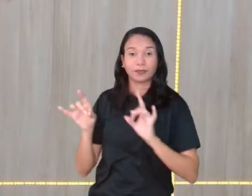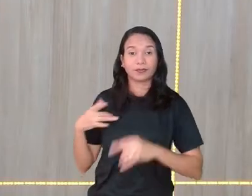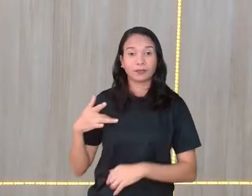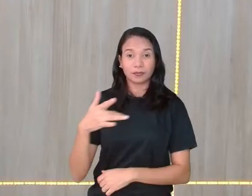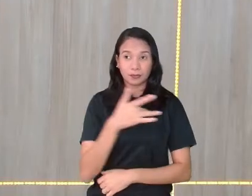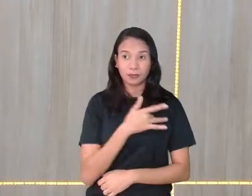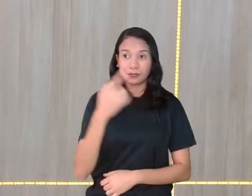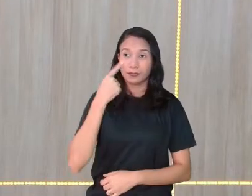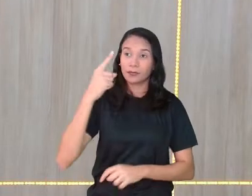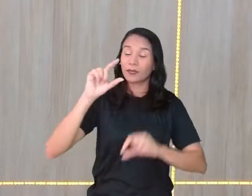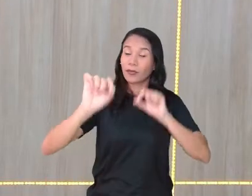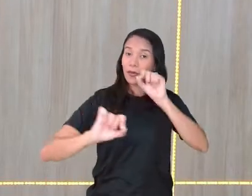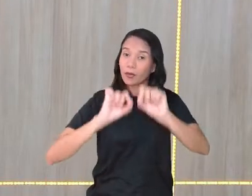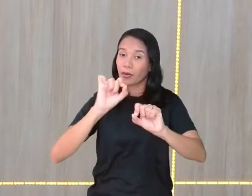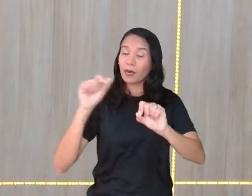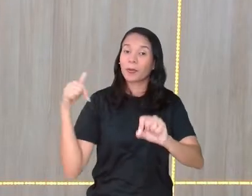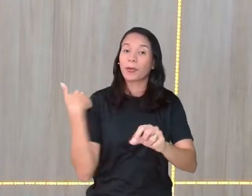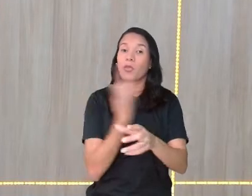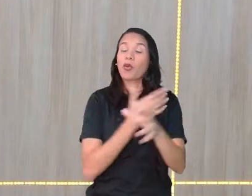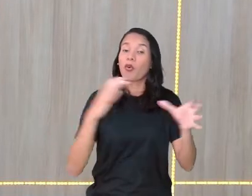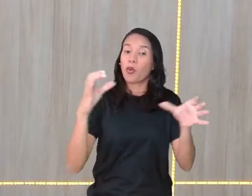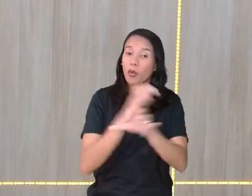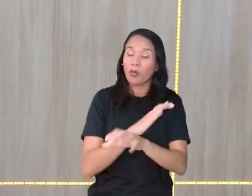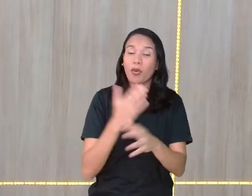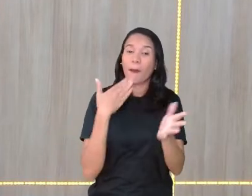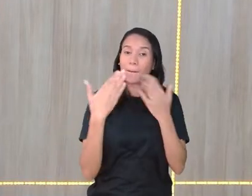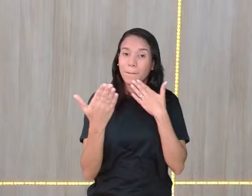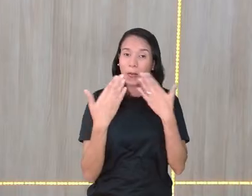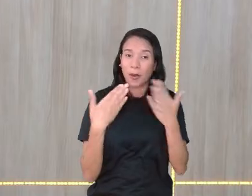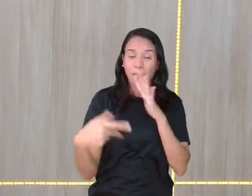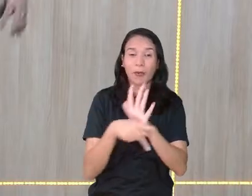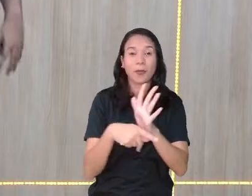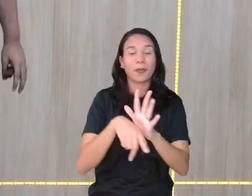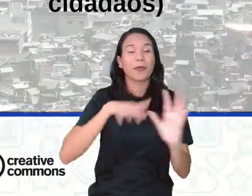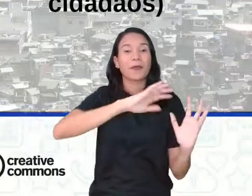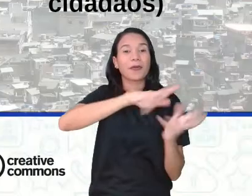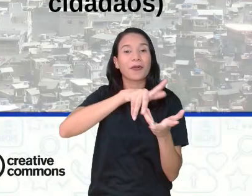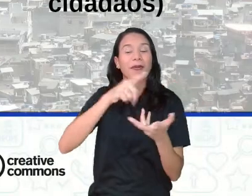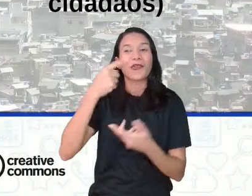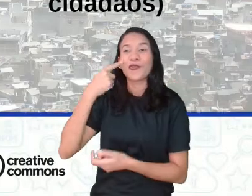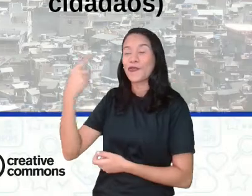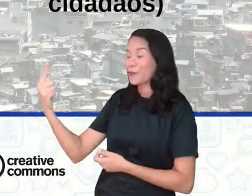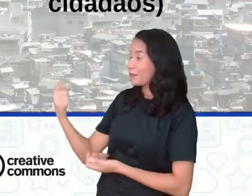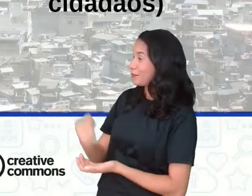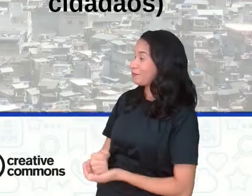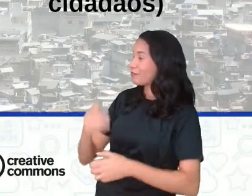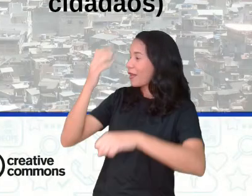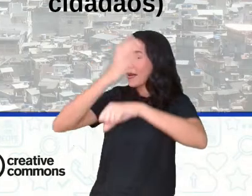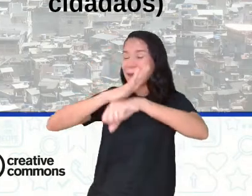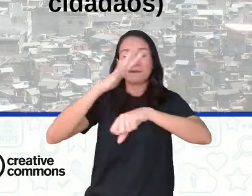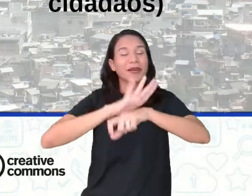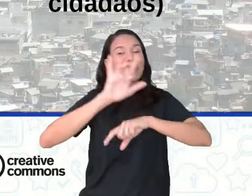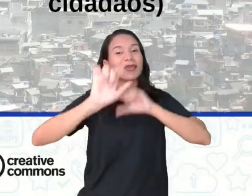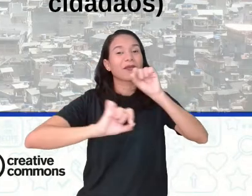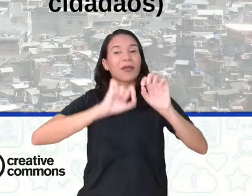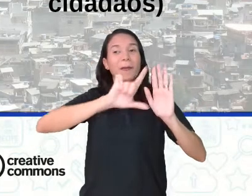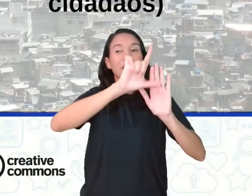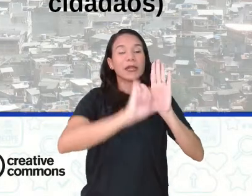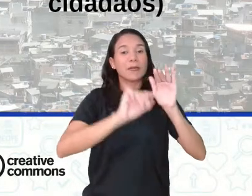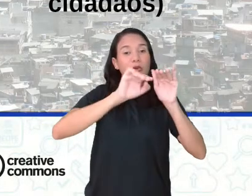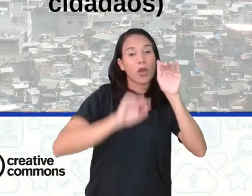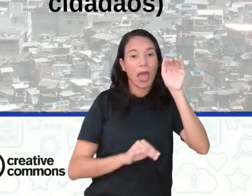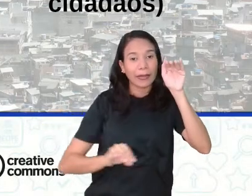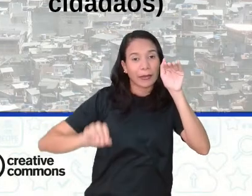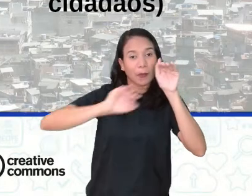saúde. E aí, para a gente encerrar aqui o nosso bate-papo geográfico, olha aqui, algumas práticas para reduzir as desigualdades